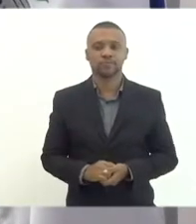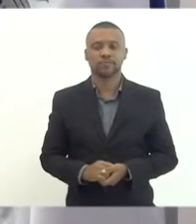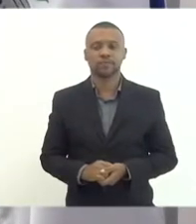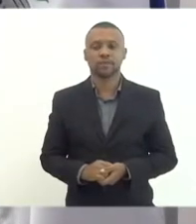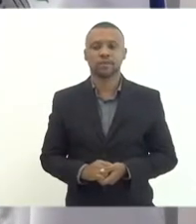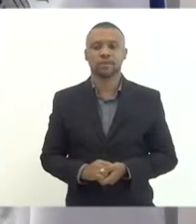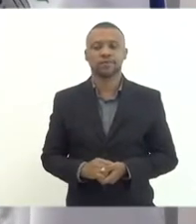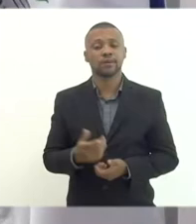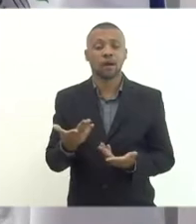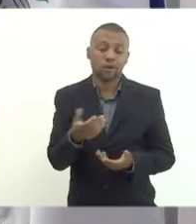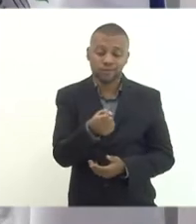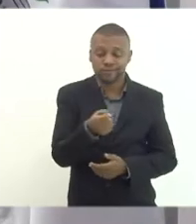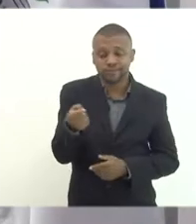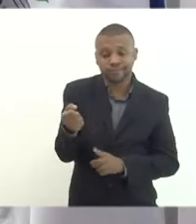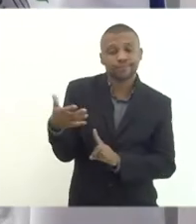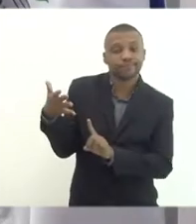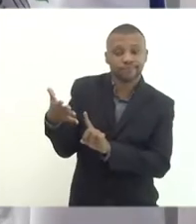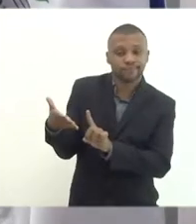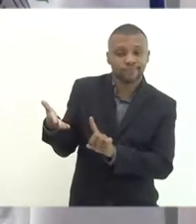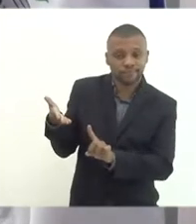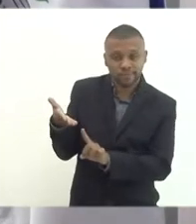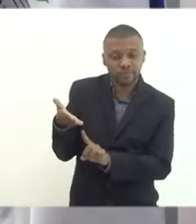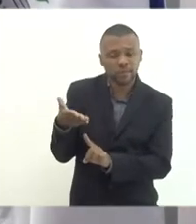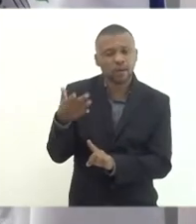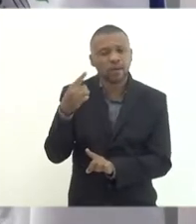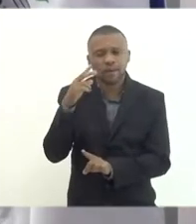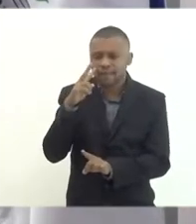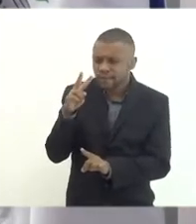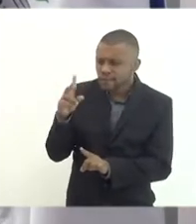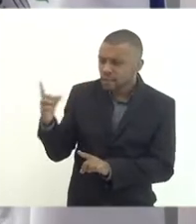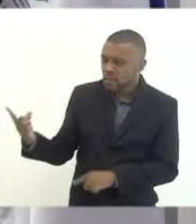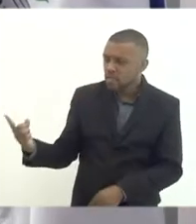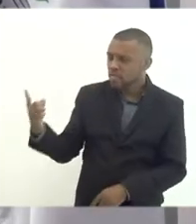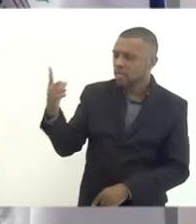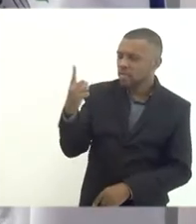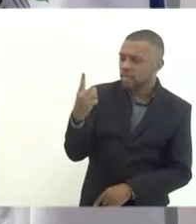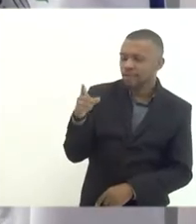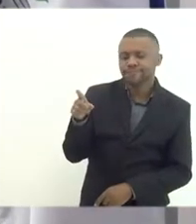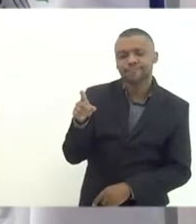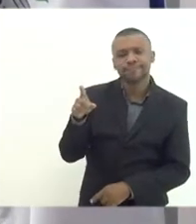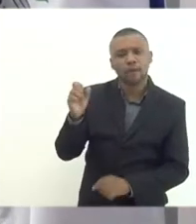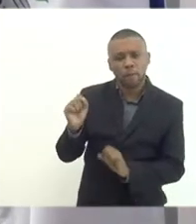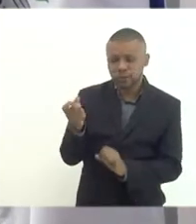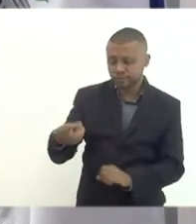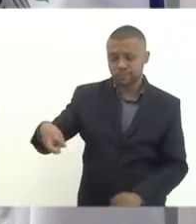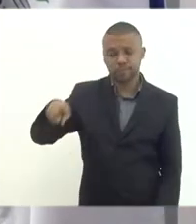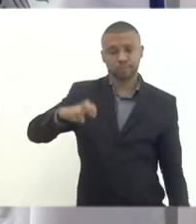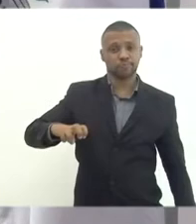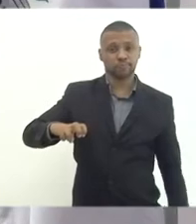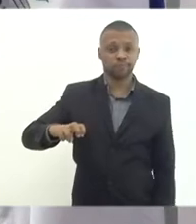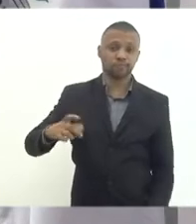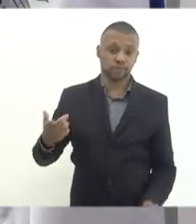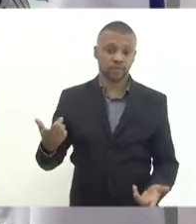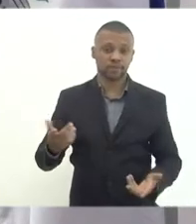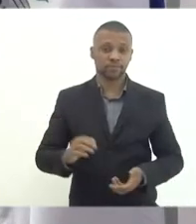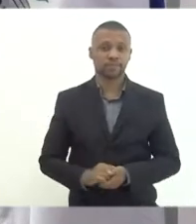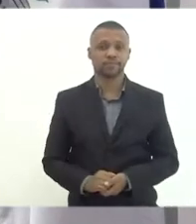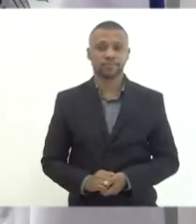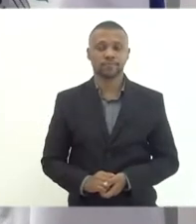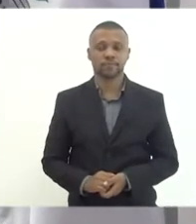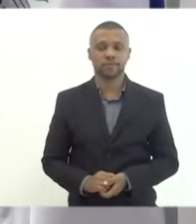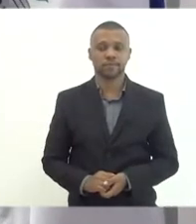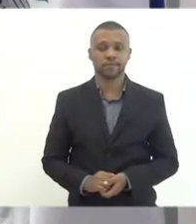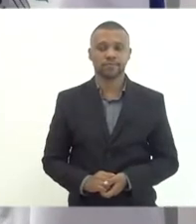quem eu passo a palavra ver a senhora chegando ali ou assim coloca ela sentada senão aqui